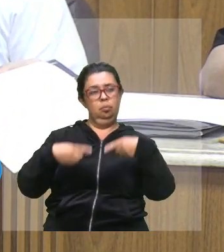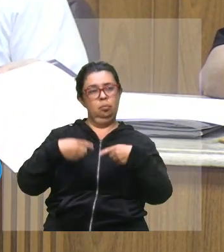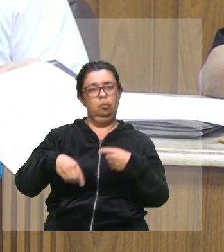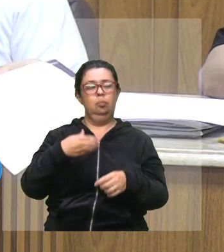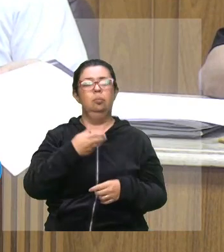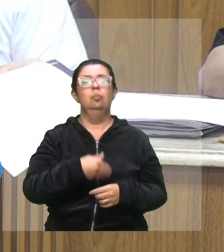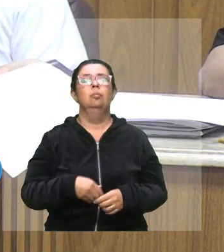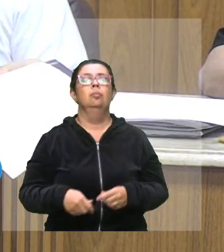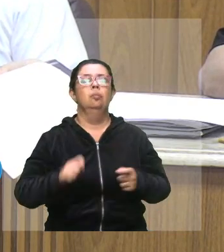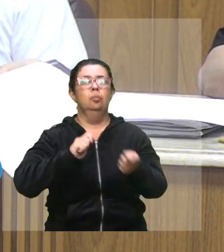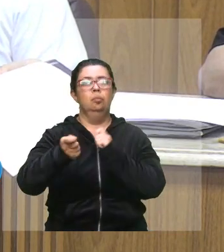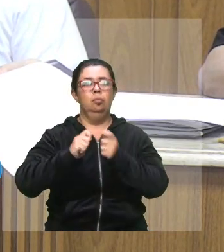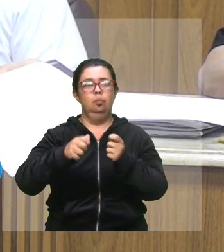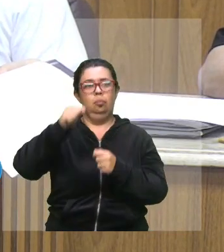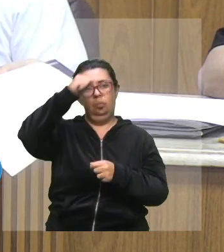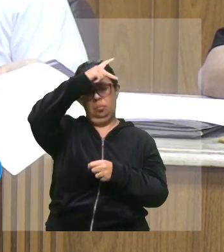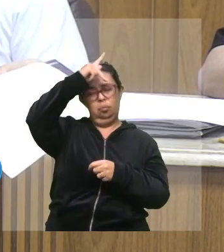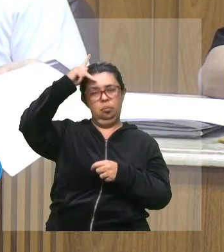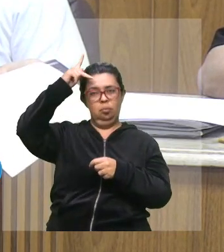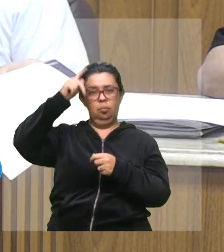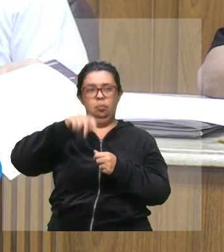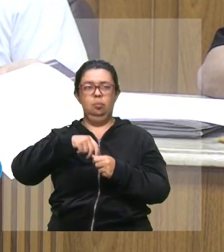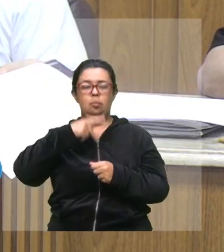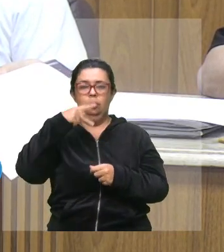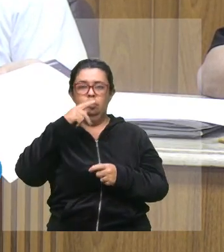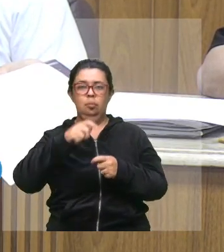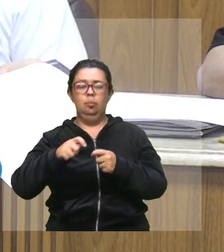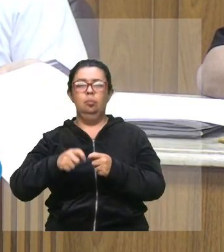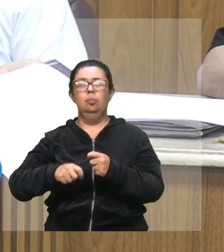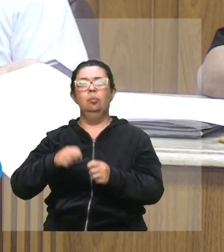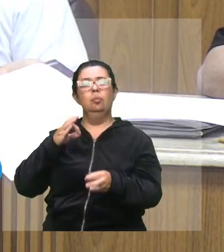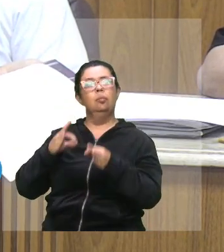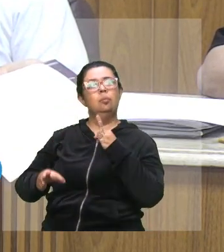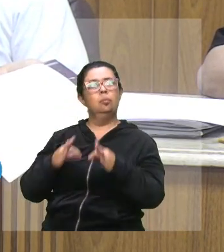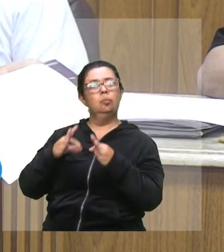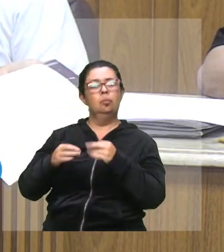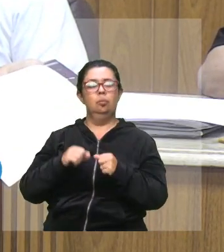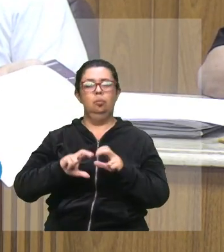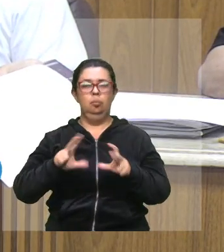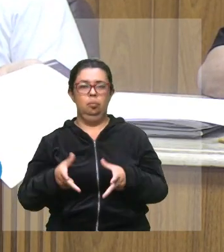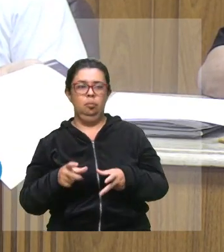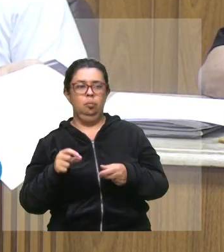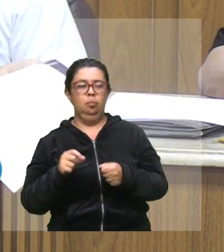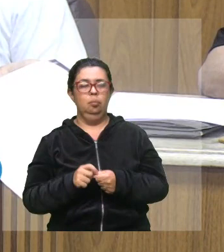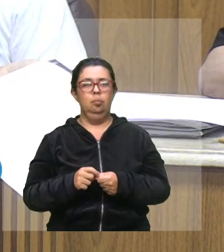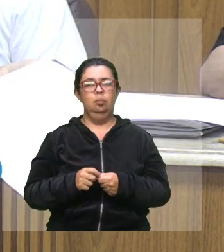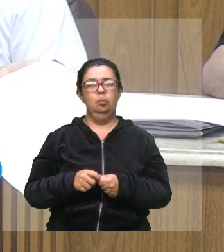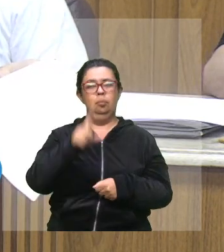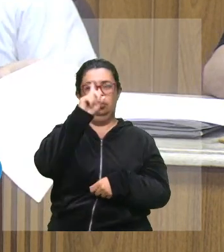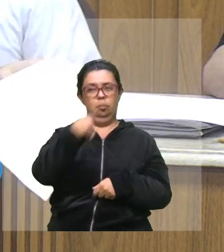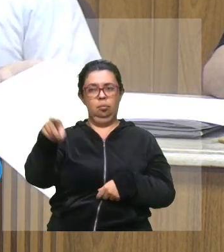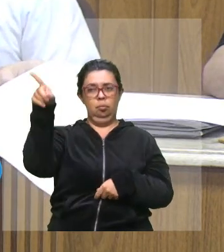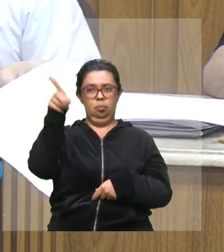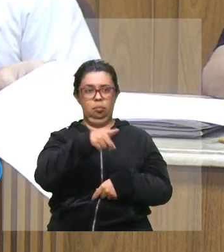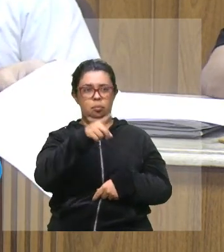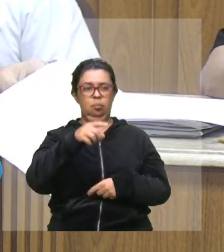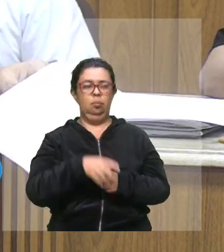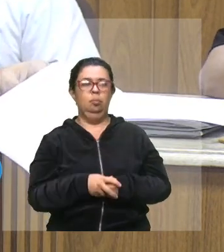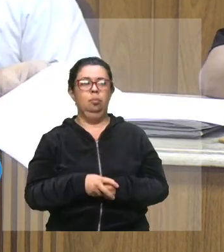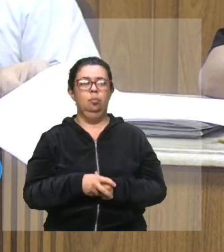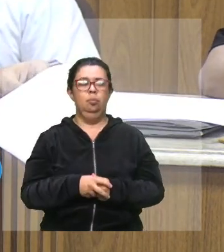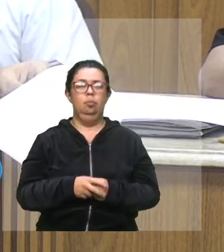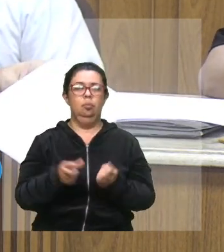prefeitos municipais sujeitas ao julgamento da Câmara dos Vereadores e sancionadas com a cassação do mandato, aí no